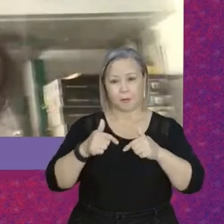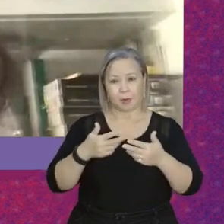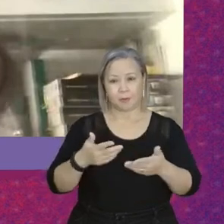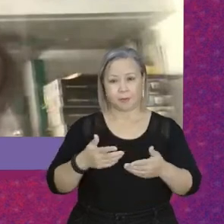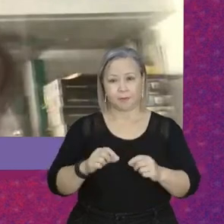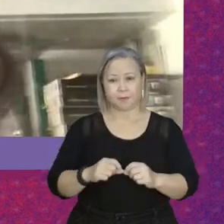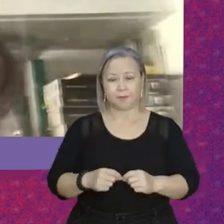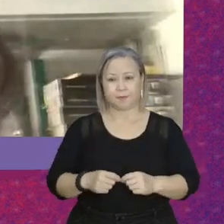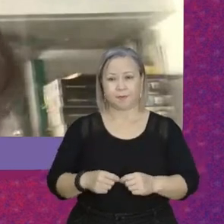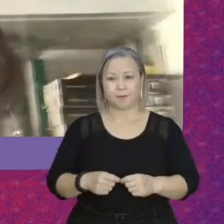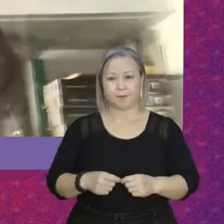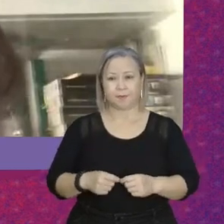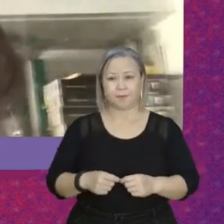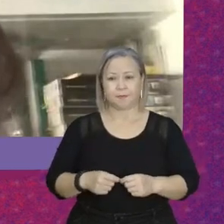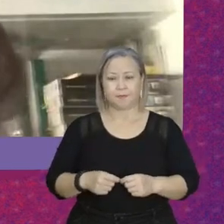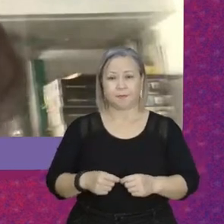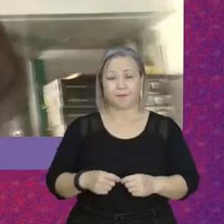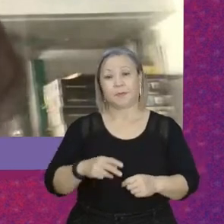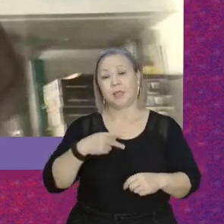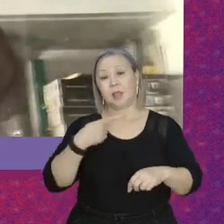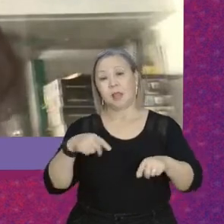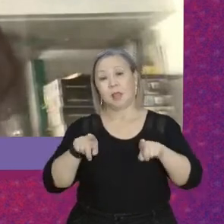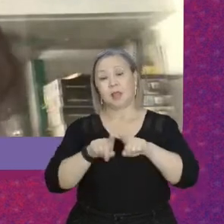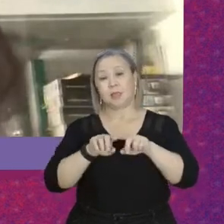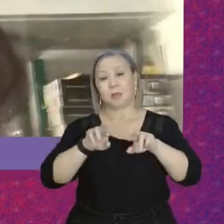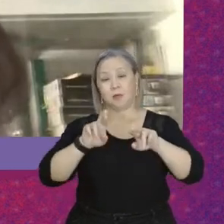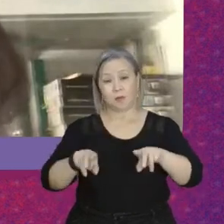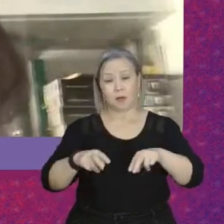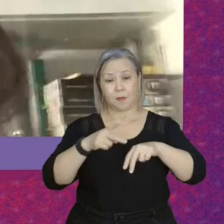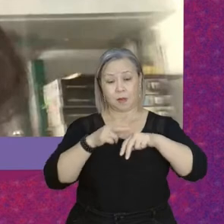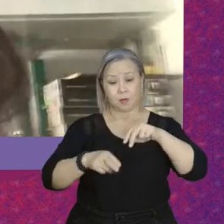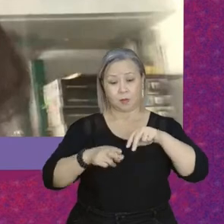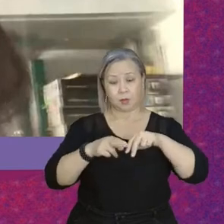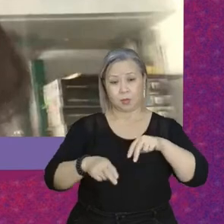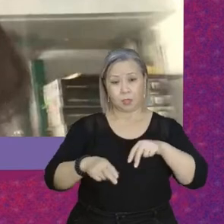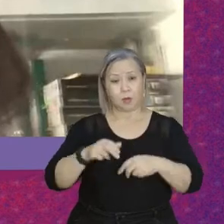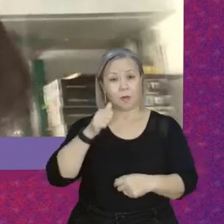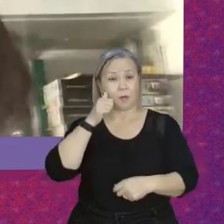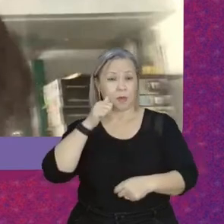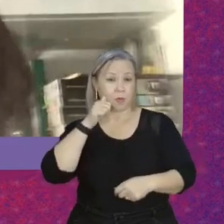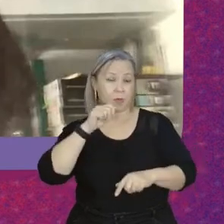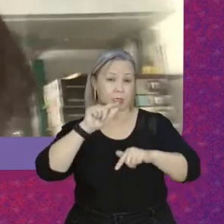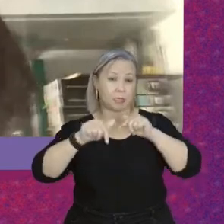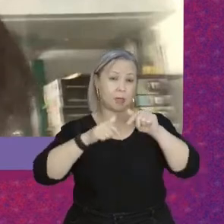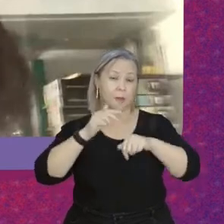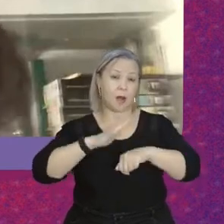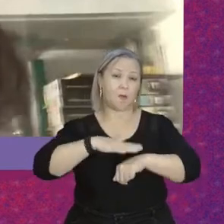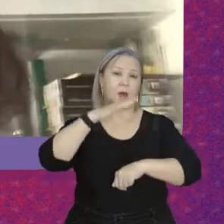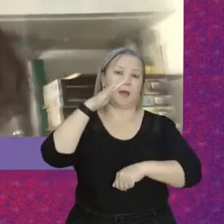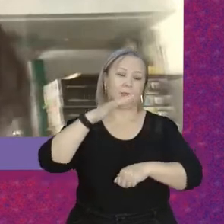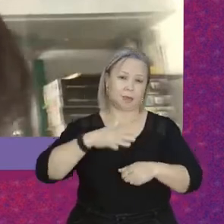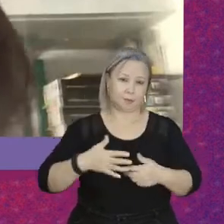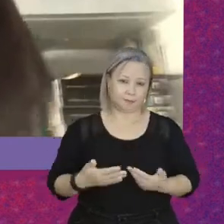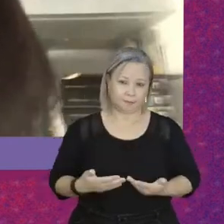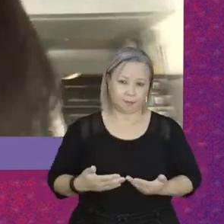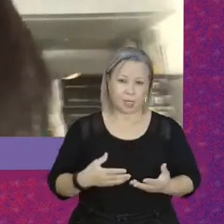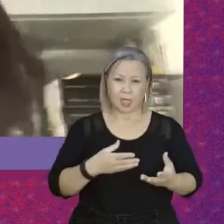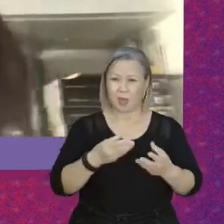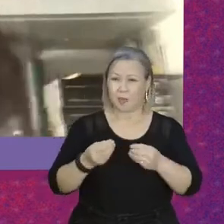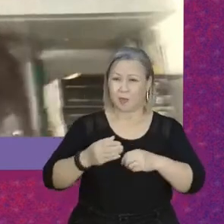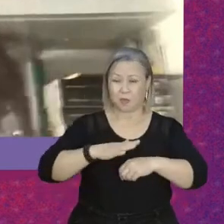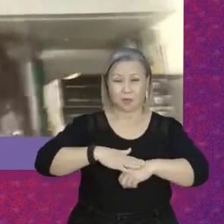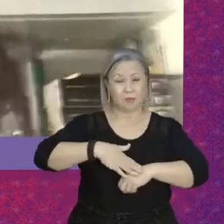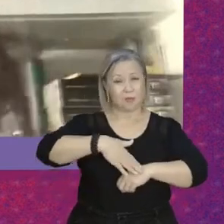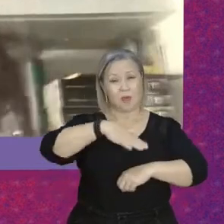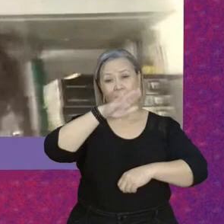diferença não é só de gênero, isto é, as mulheres que trabalham mais, muito mais do que